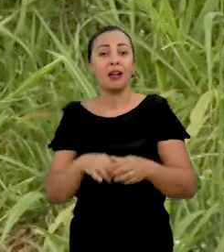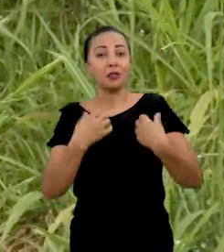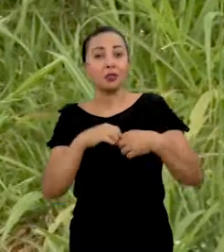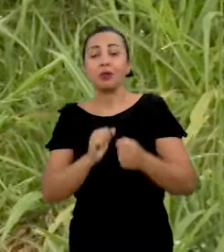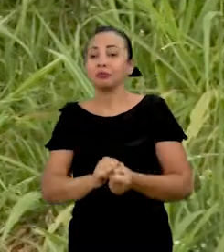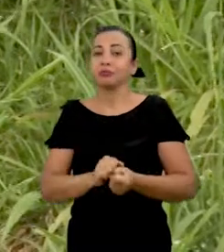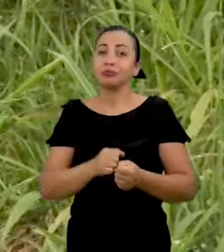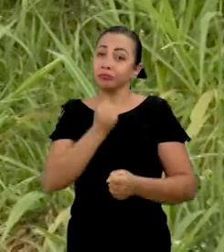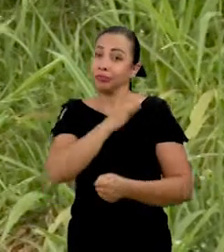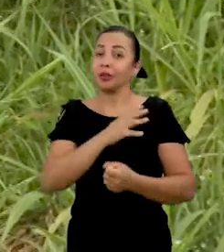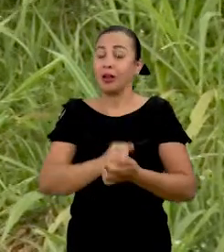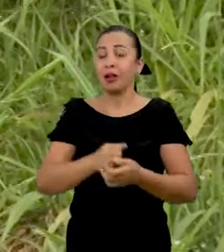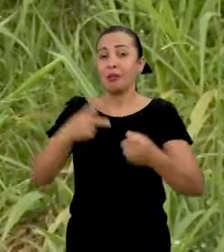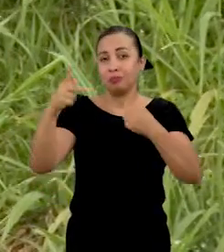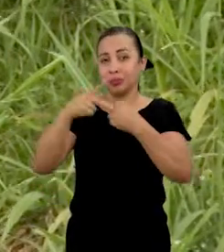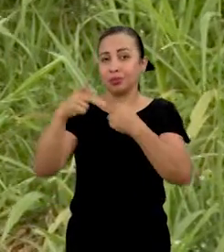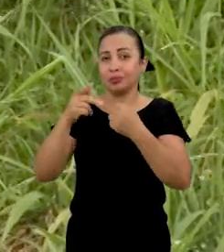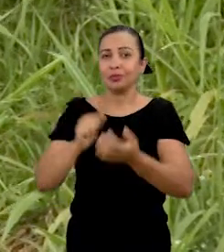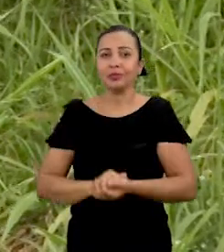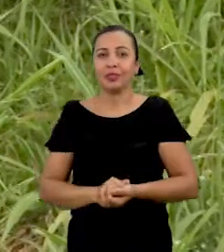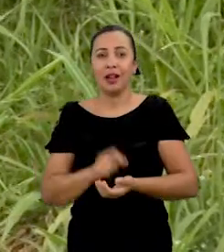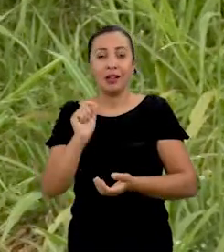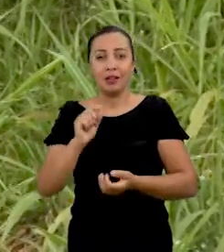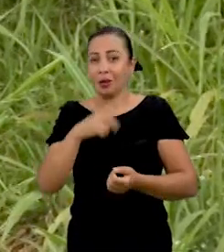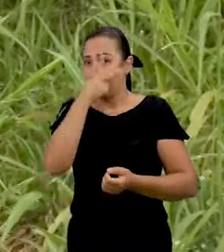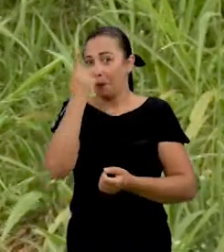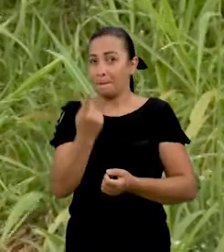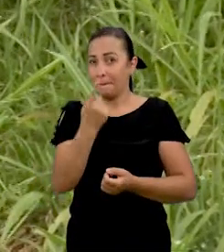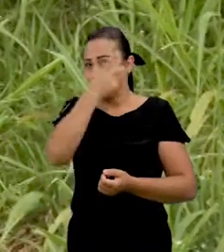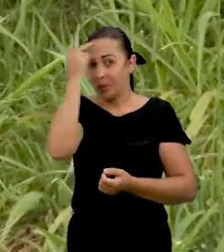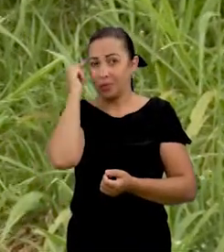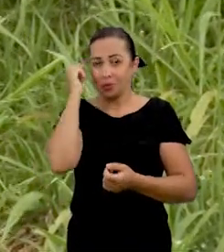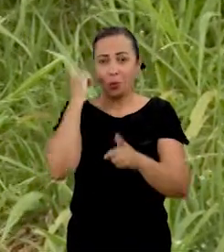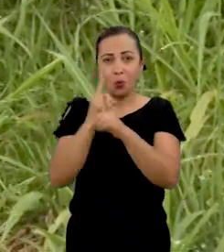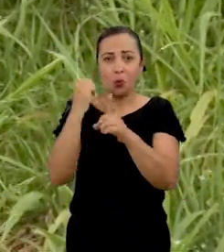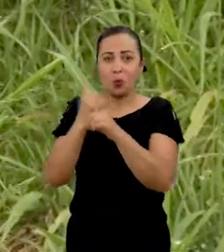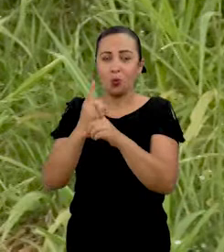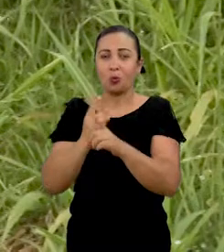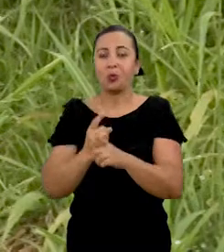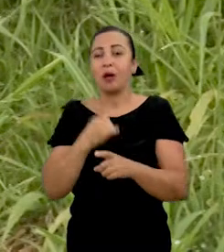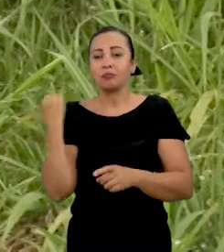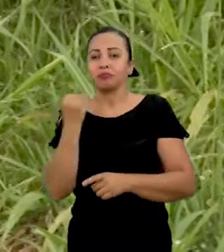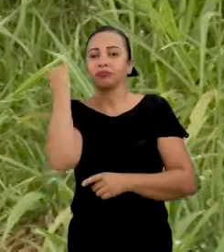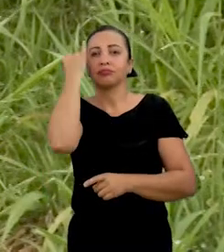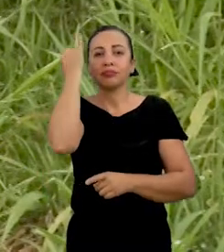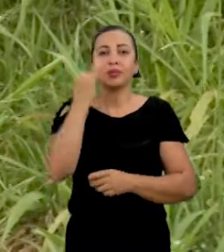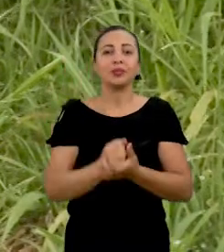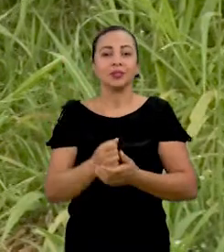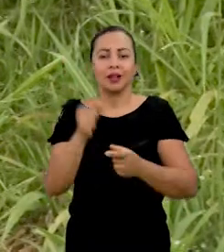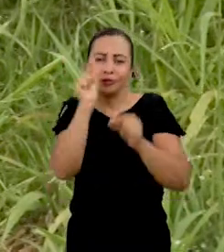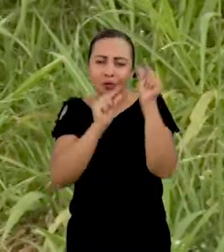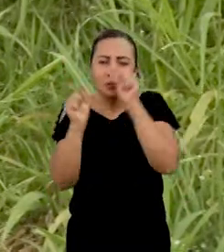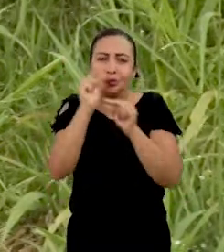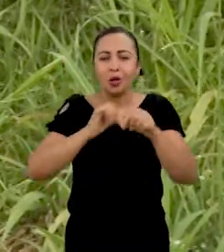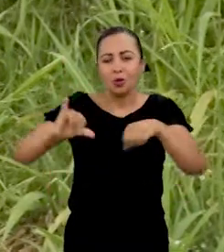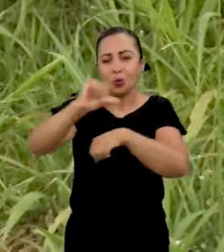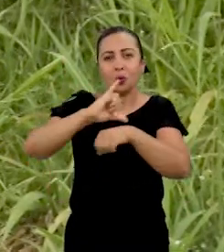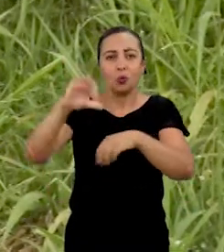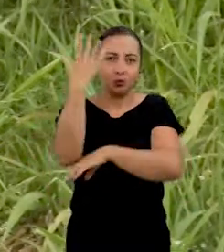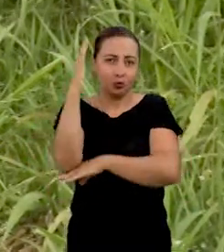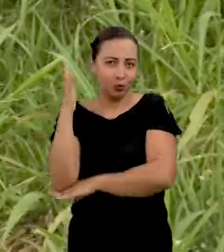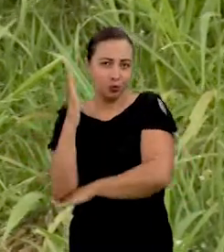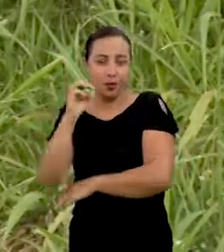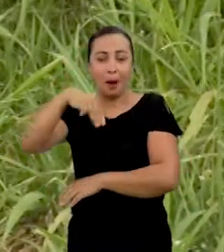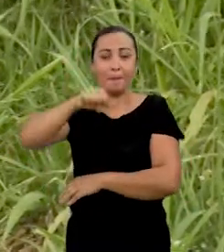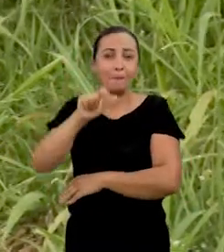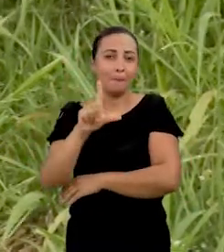Sertão Pernambucano em Petrolina. É que uma cientista descobriu o potencial antimicrobiano do óleo essencial de malvão.